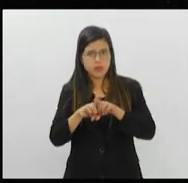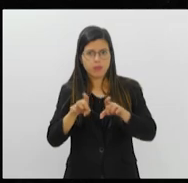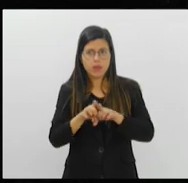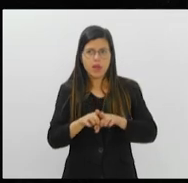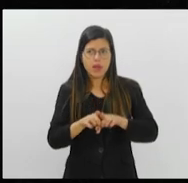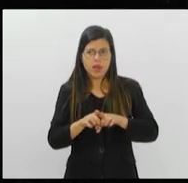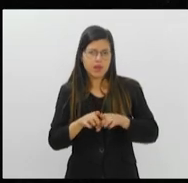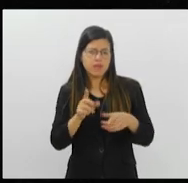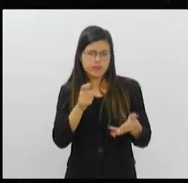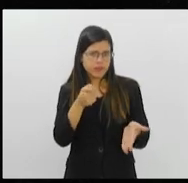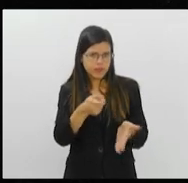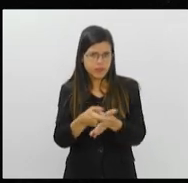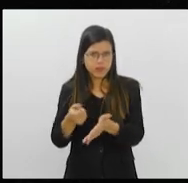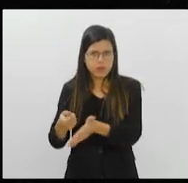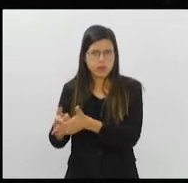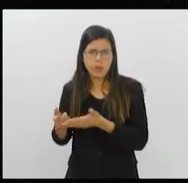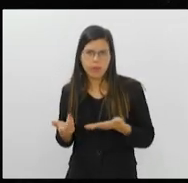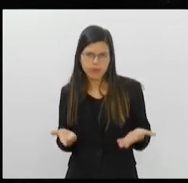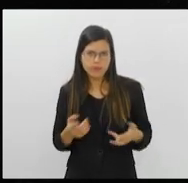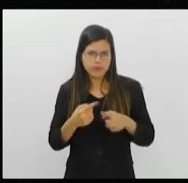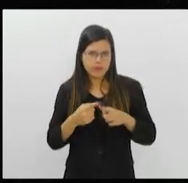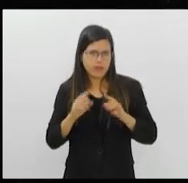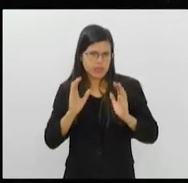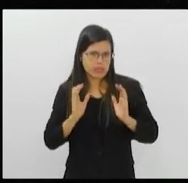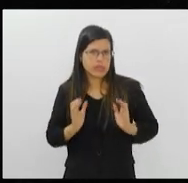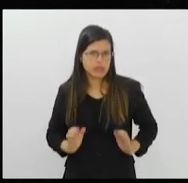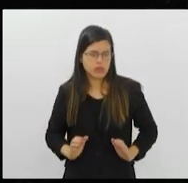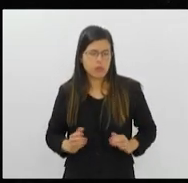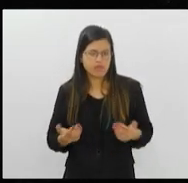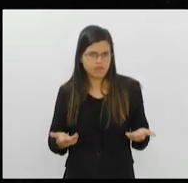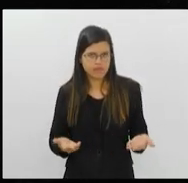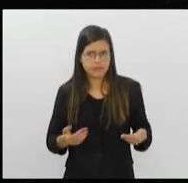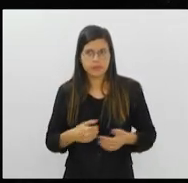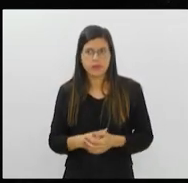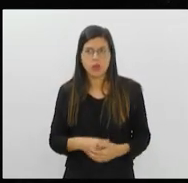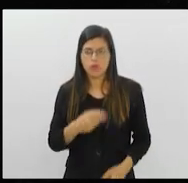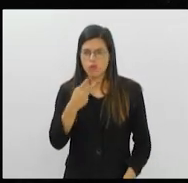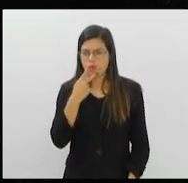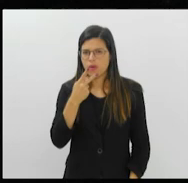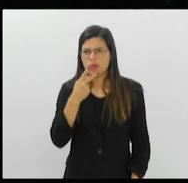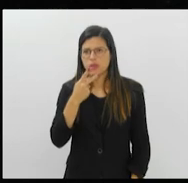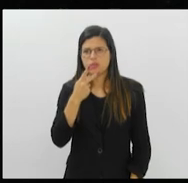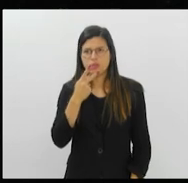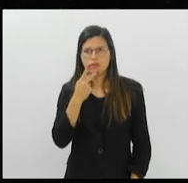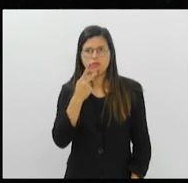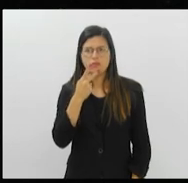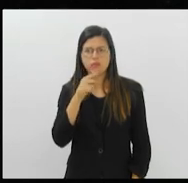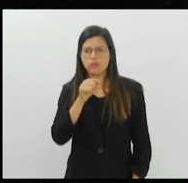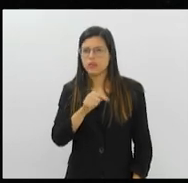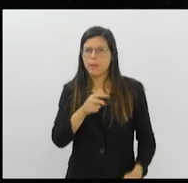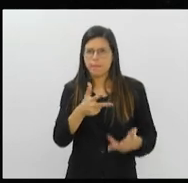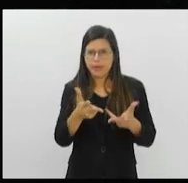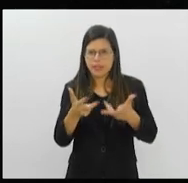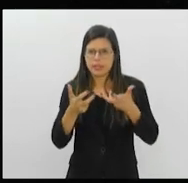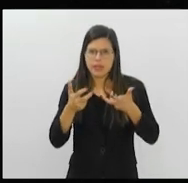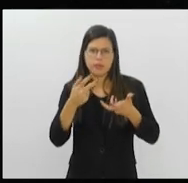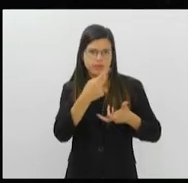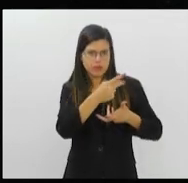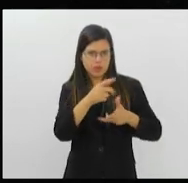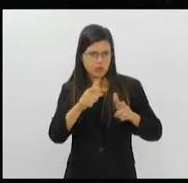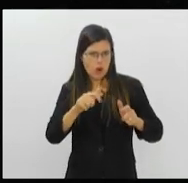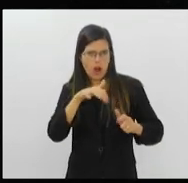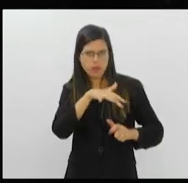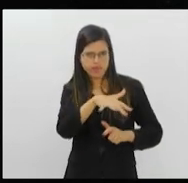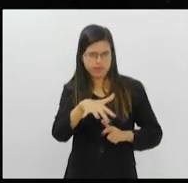porque o senhor é um cidadão. O que eu vou lhe falar, o senhor constata na sua região.